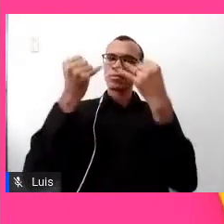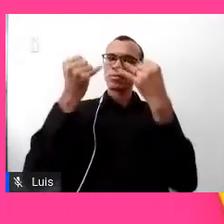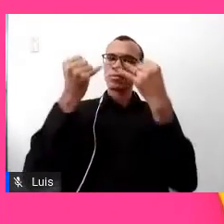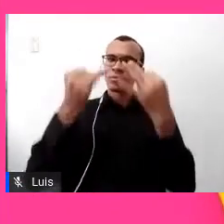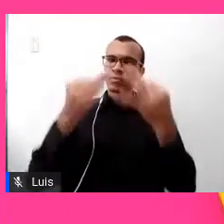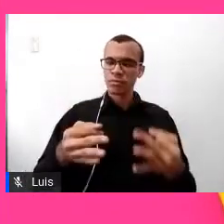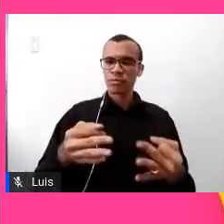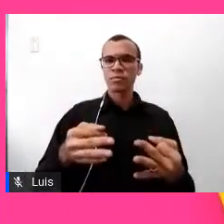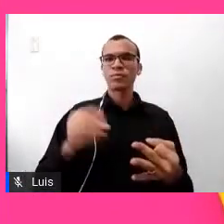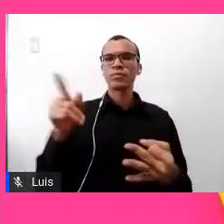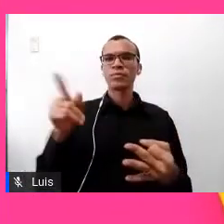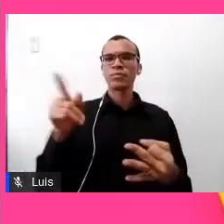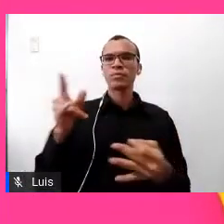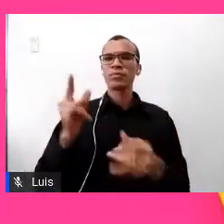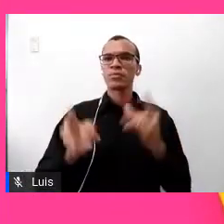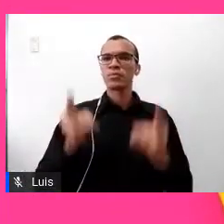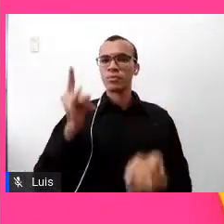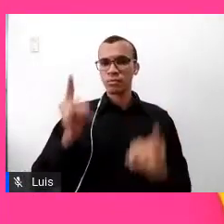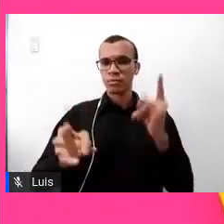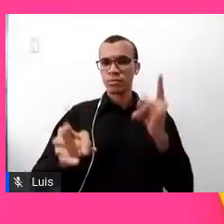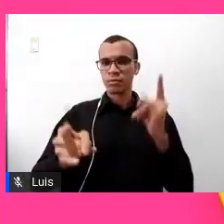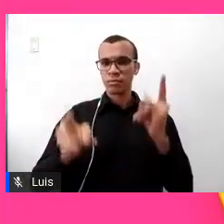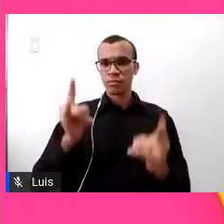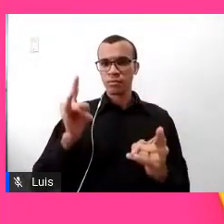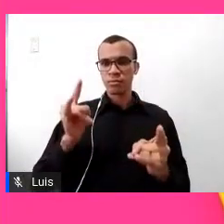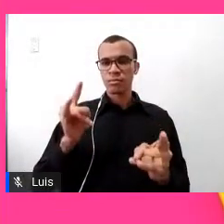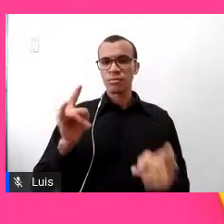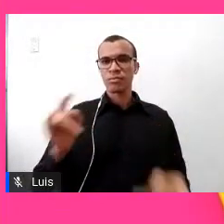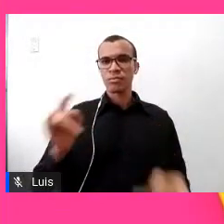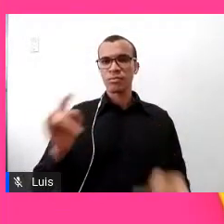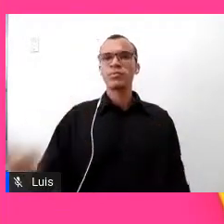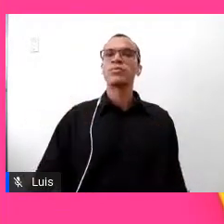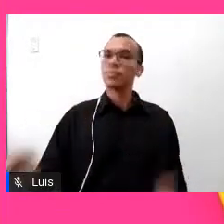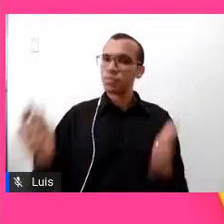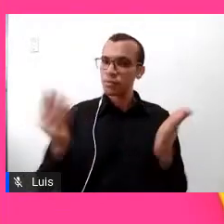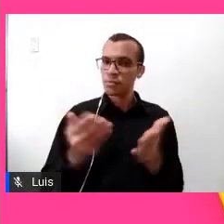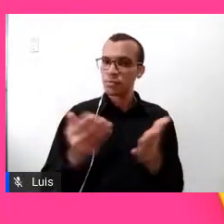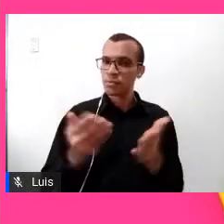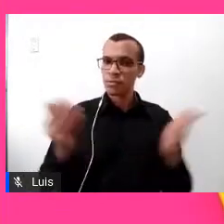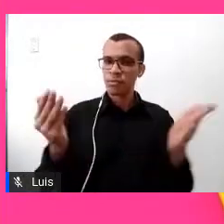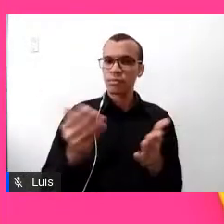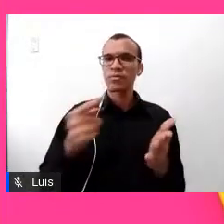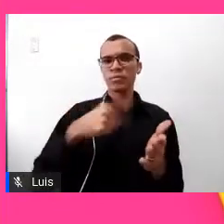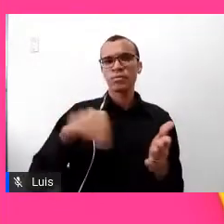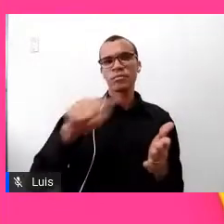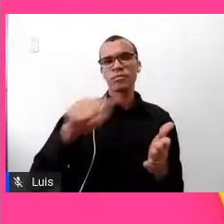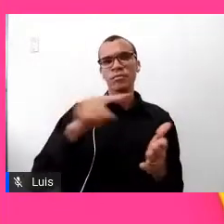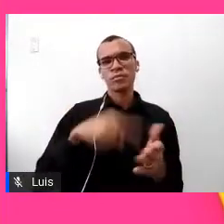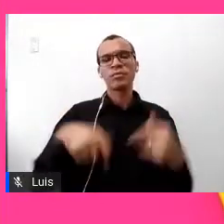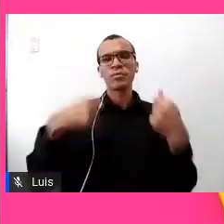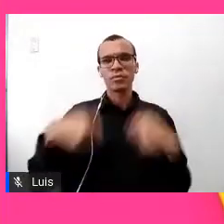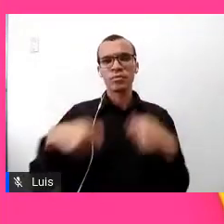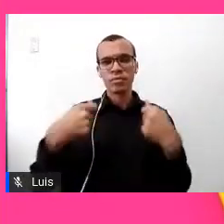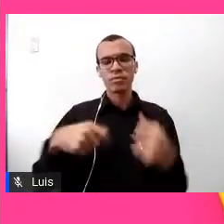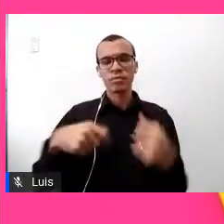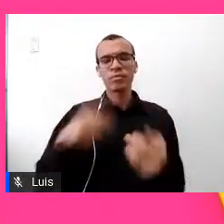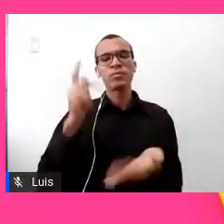da robótica. E aí, agora, nós vamos precisar mesmo